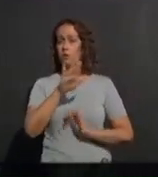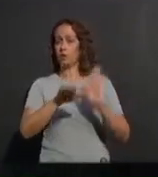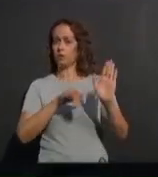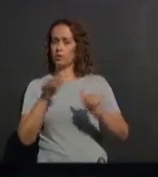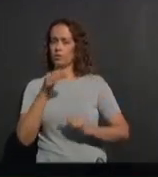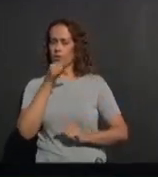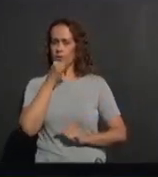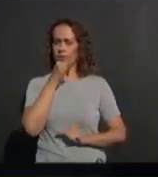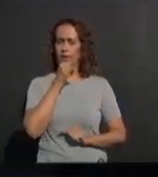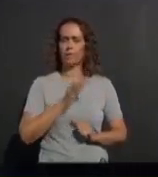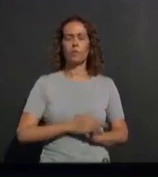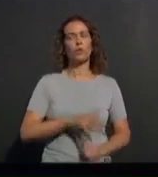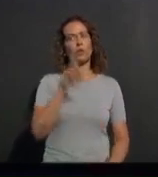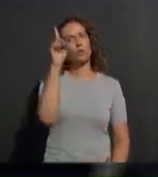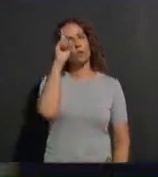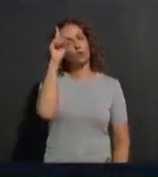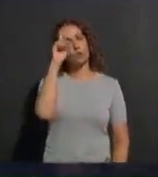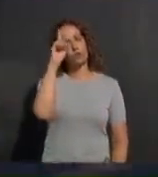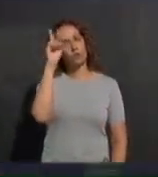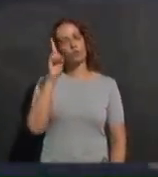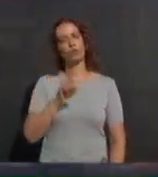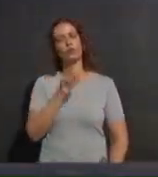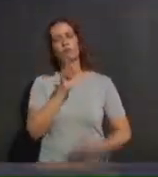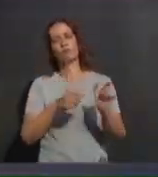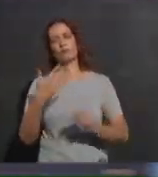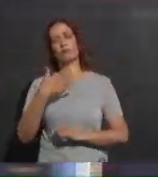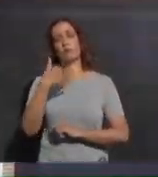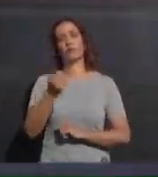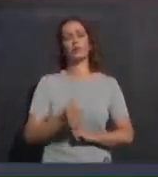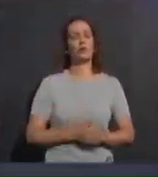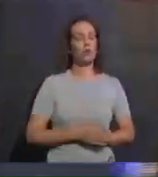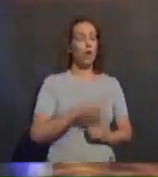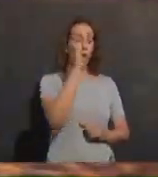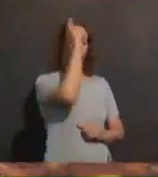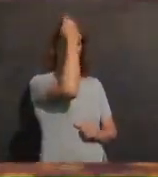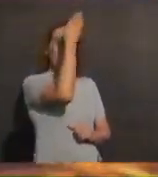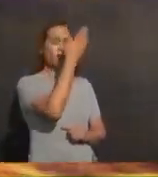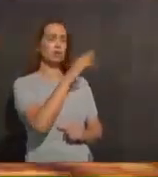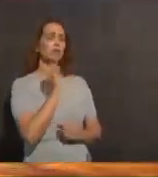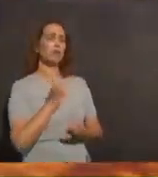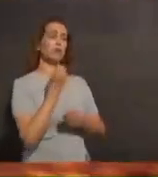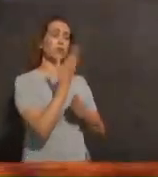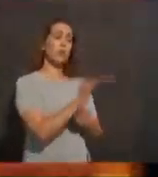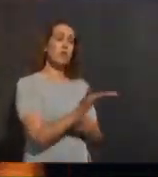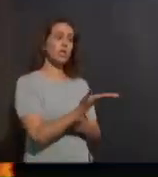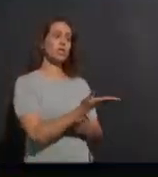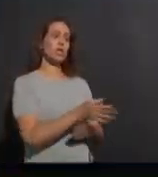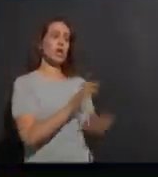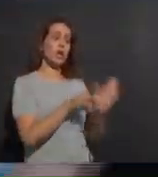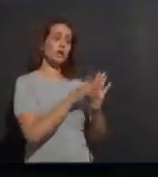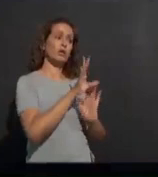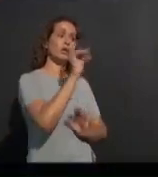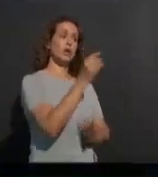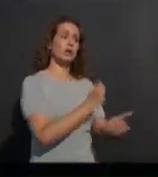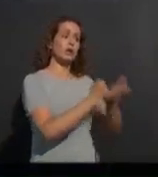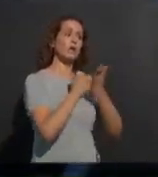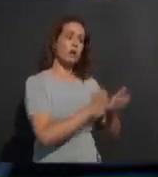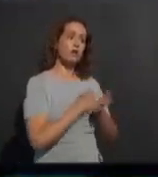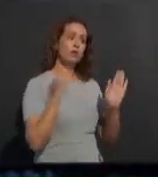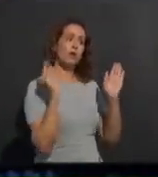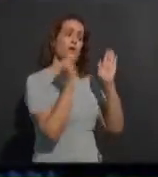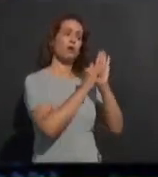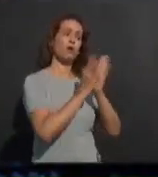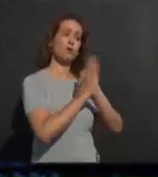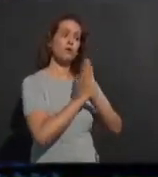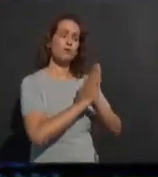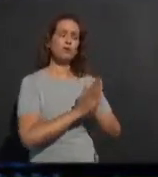tem uma... Todo dia eu tenho pessoas que me chamam assim, mas a pessoa fala assim: Lucinho, estou te mandando um negócio aí que é de Deus, posta para mim, por favor, eu estou precisando que você me ajude. Eu